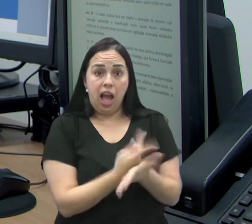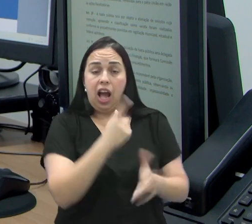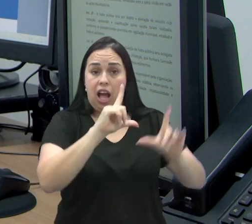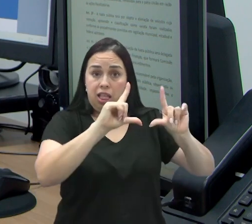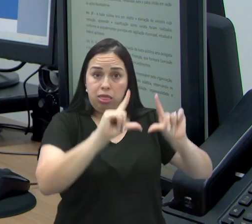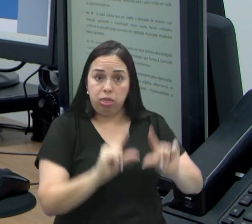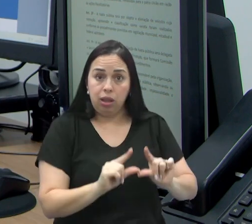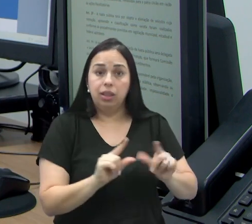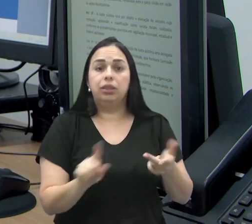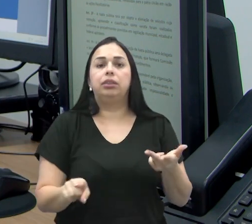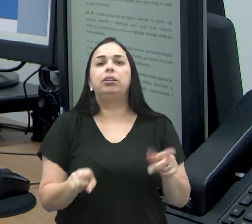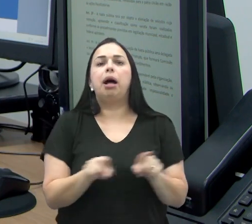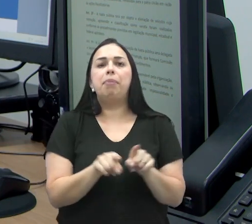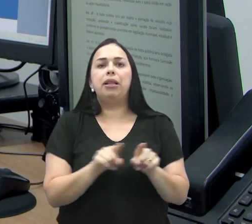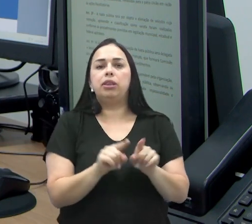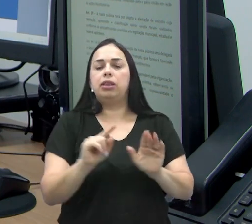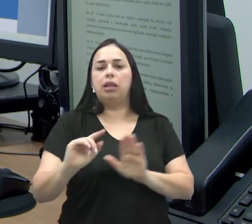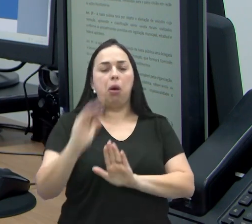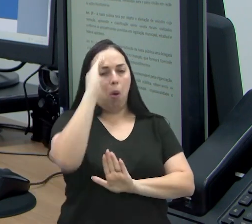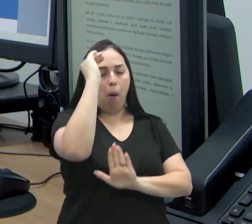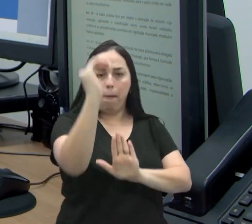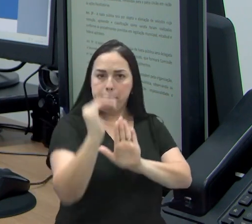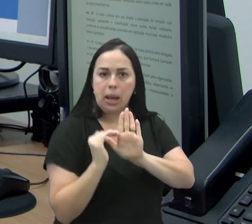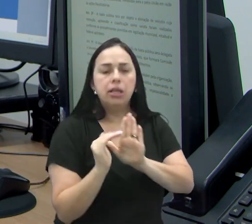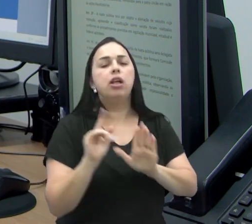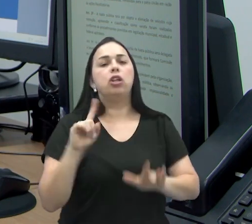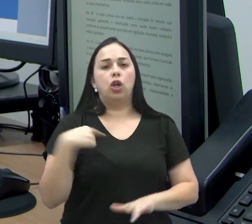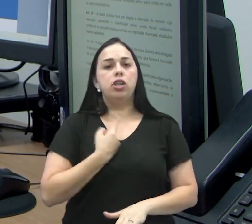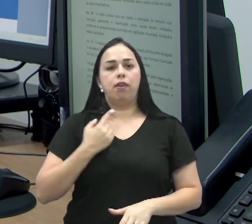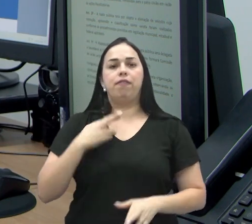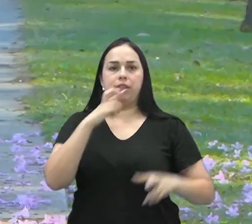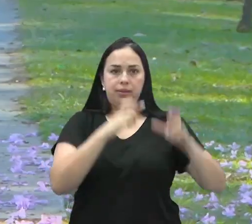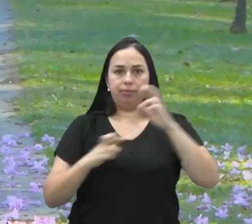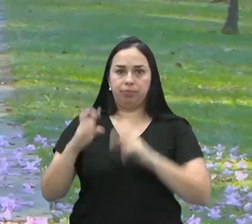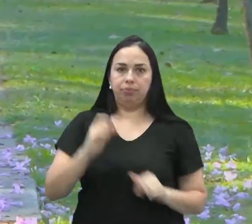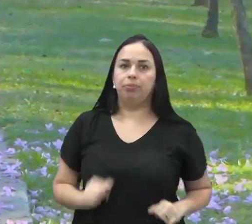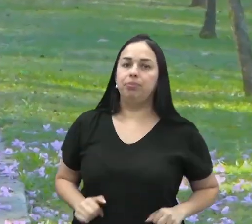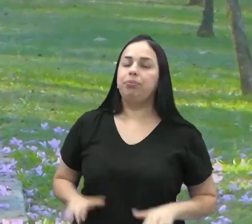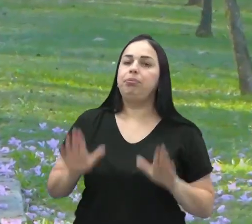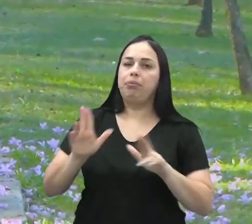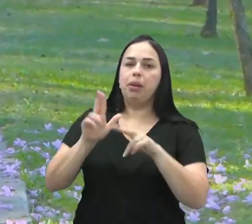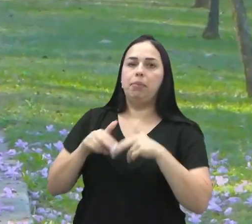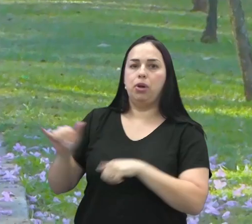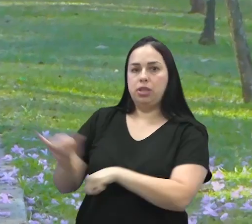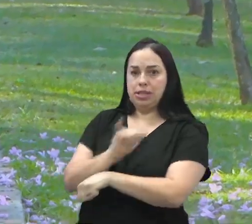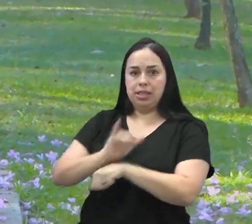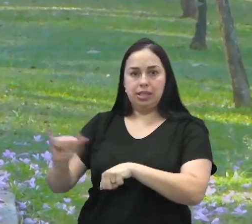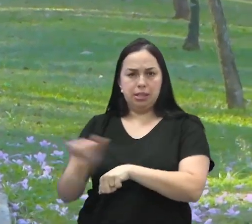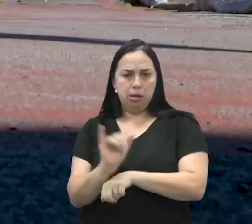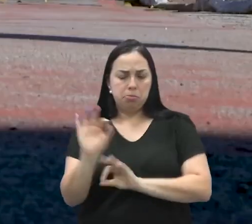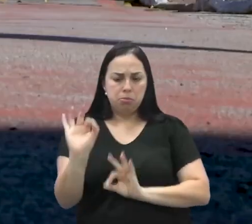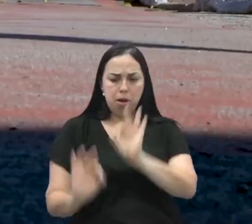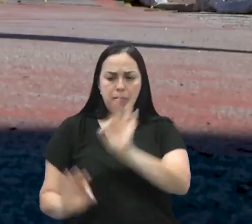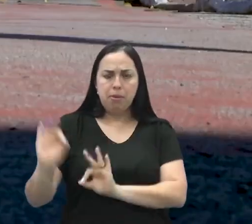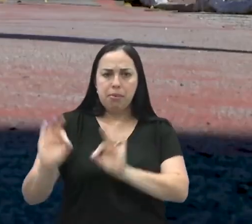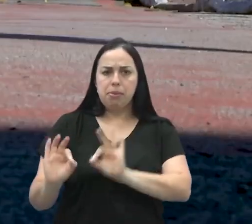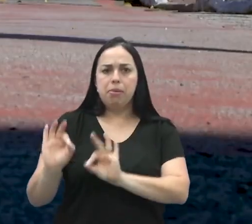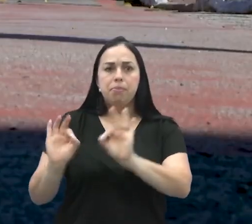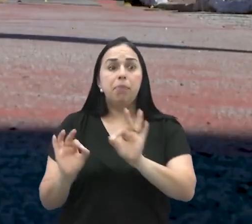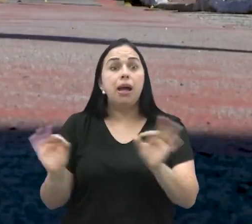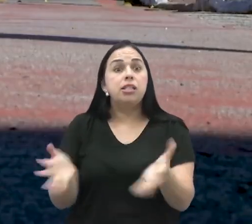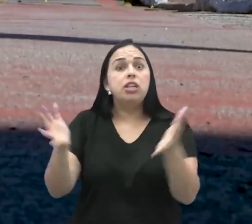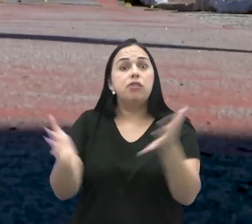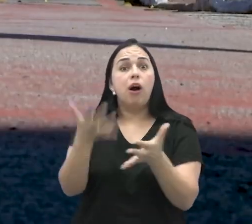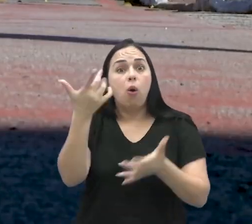com quebras, né? Se tiver algum tipo de descumprimento, a gente também faz essa fiscalização. Algumas estratégias são adotadas para incentivar